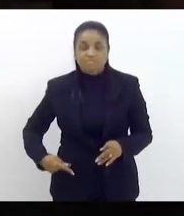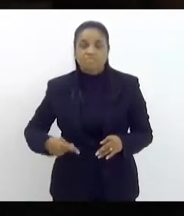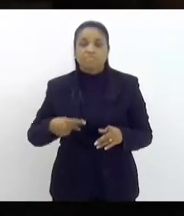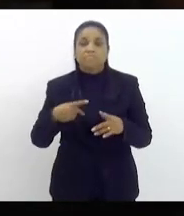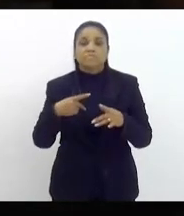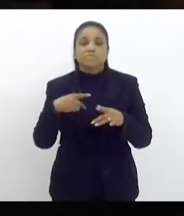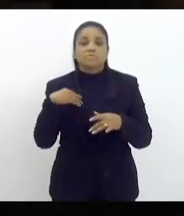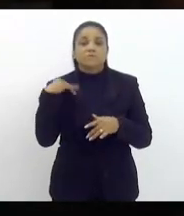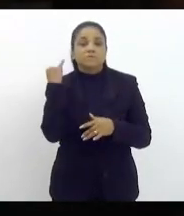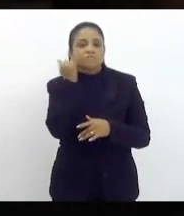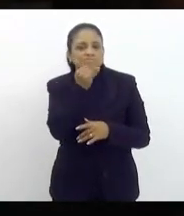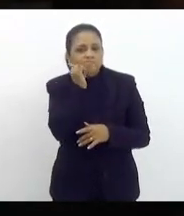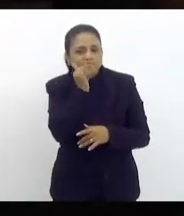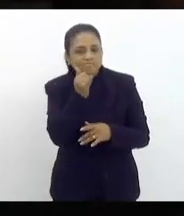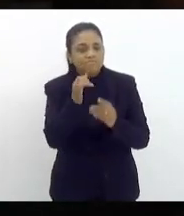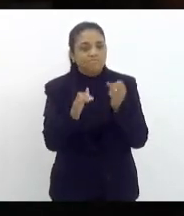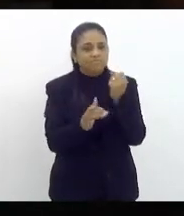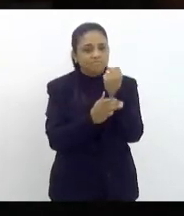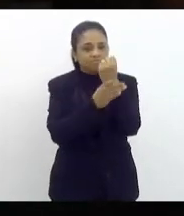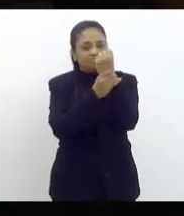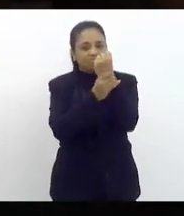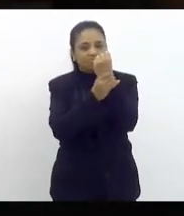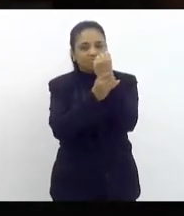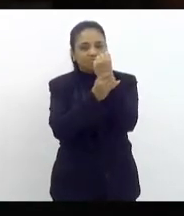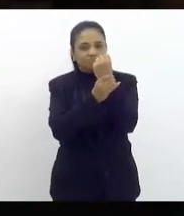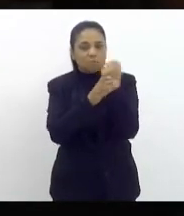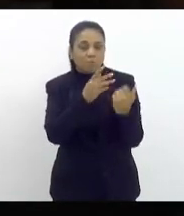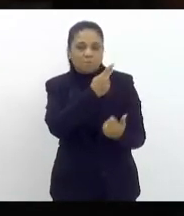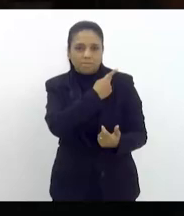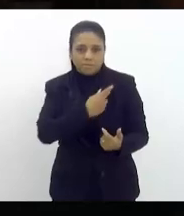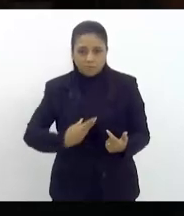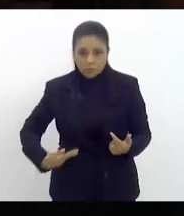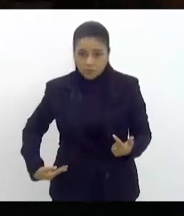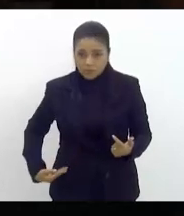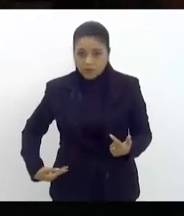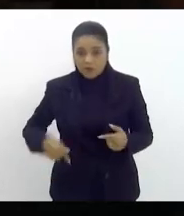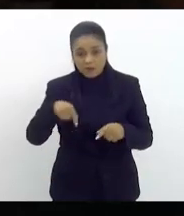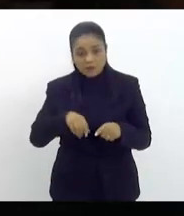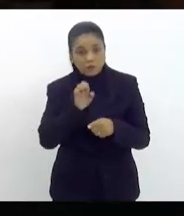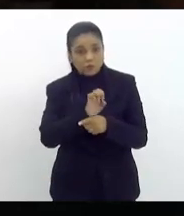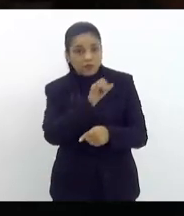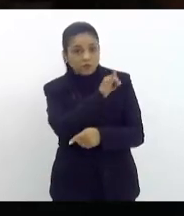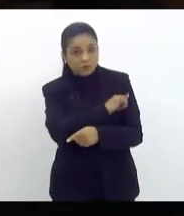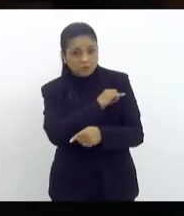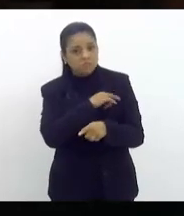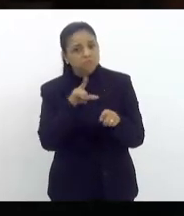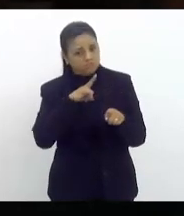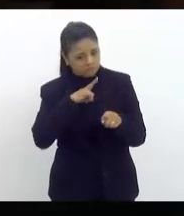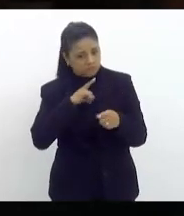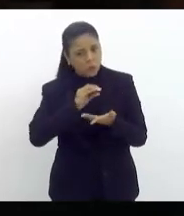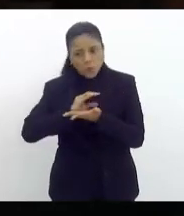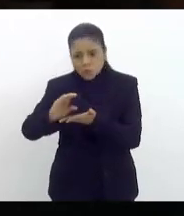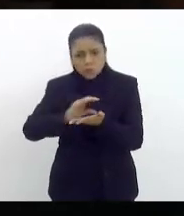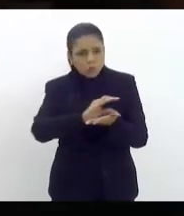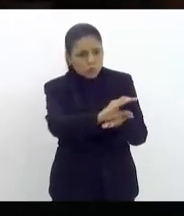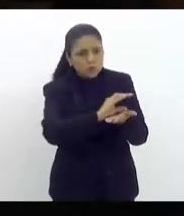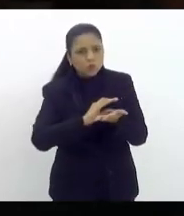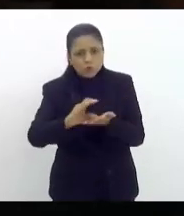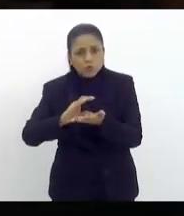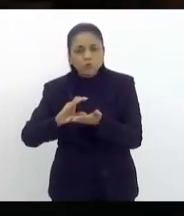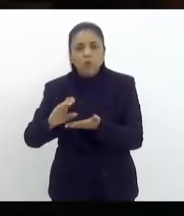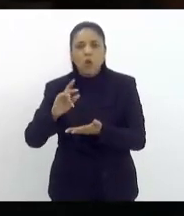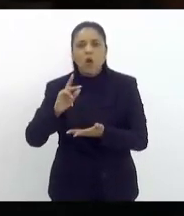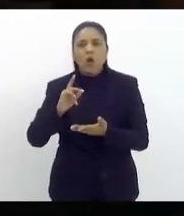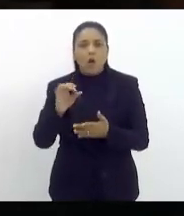perspectiva da segurança pública do estado do Rio de Janeiro. É óbvio que a gente vê muitos recursos empenhados para a